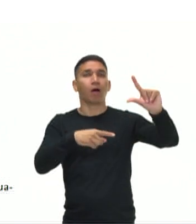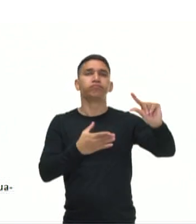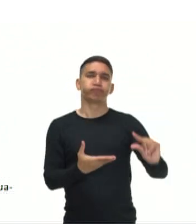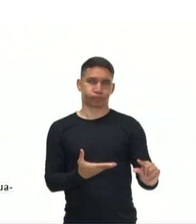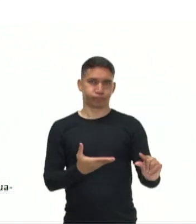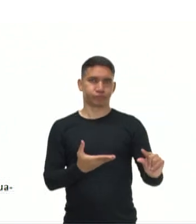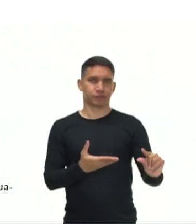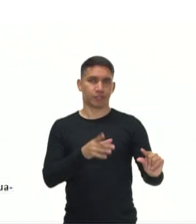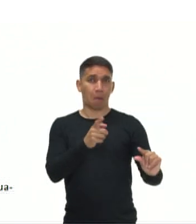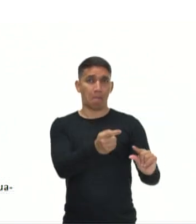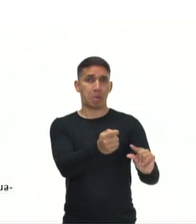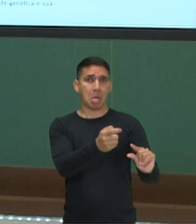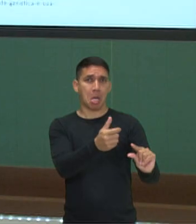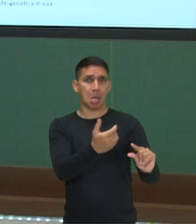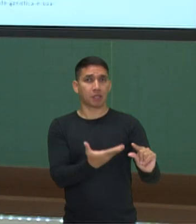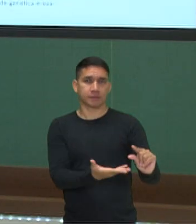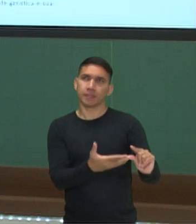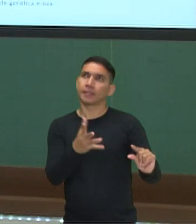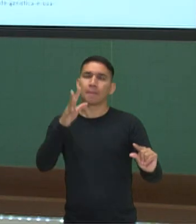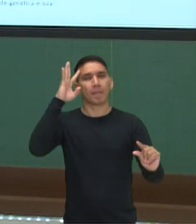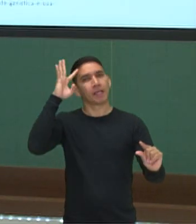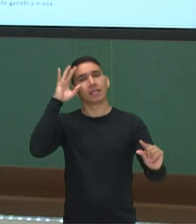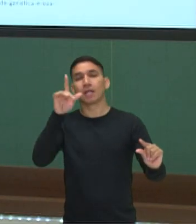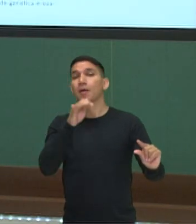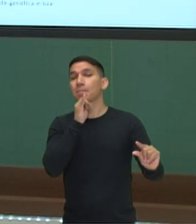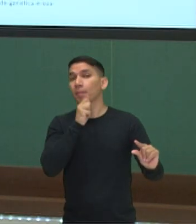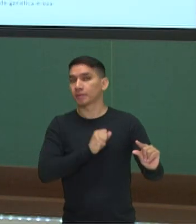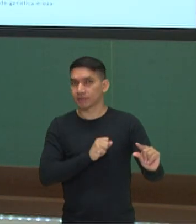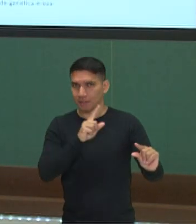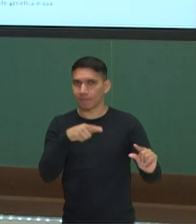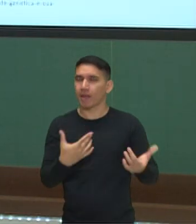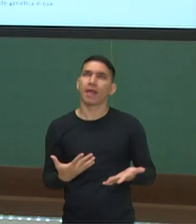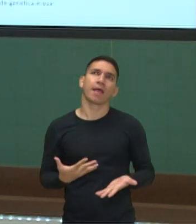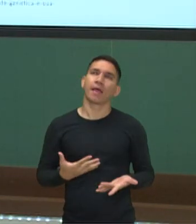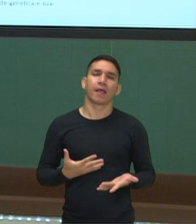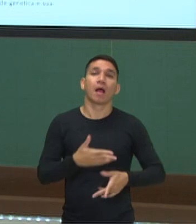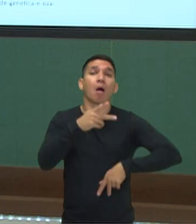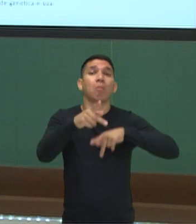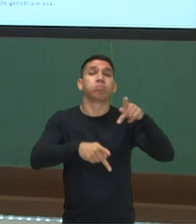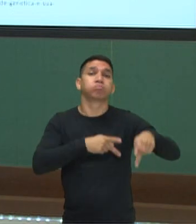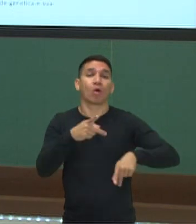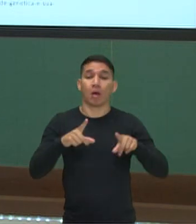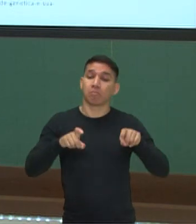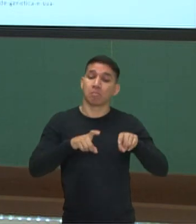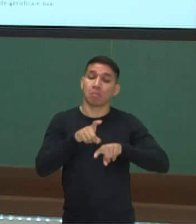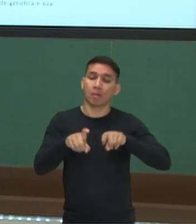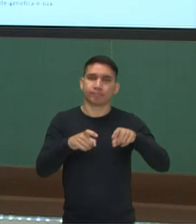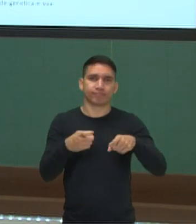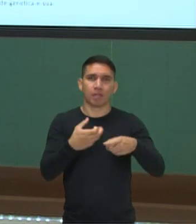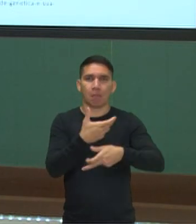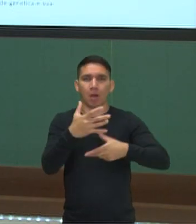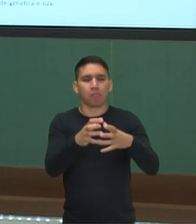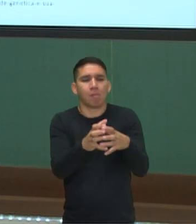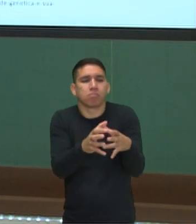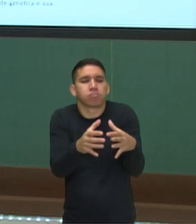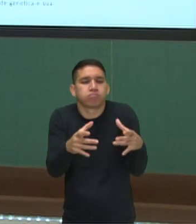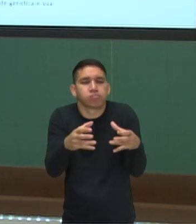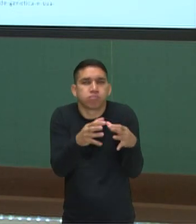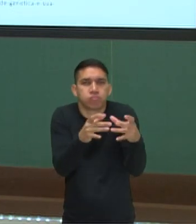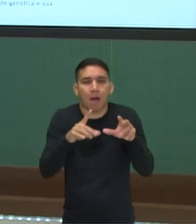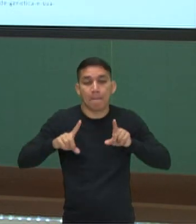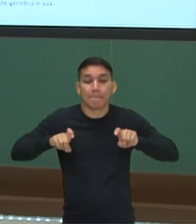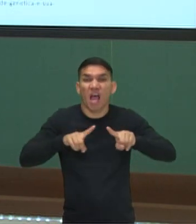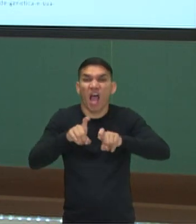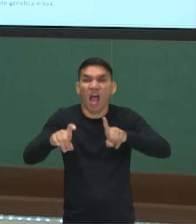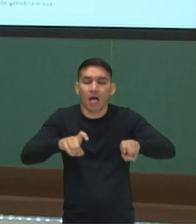baixa, for pequena, vamos pensar aqui como exemplo numa população de bactérias. Então, são todas